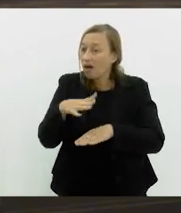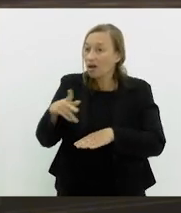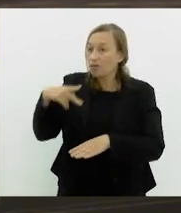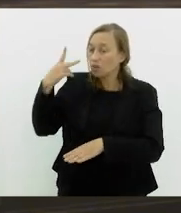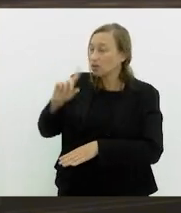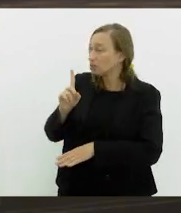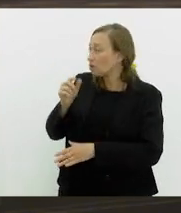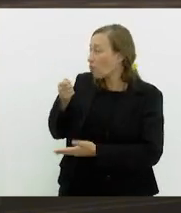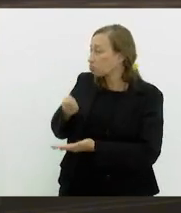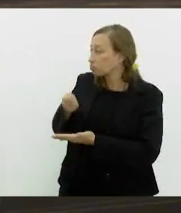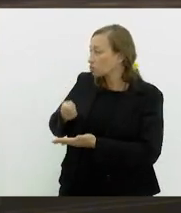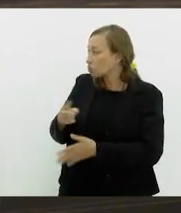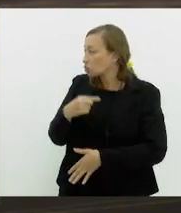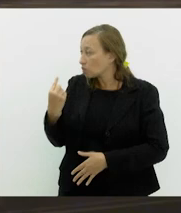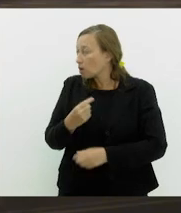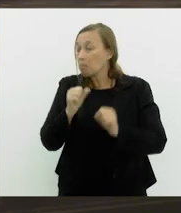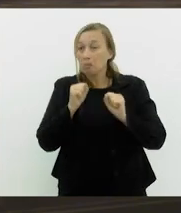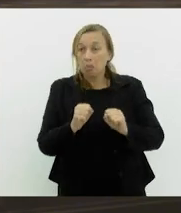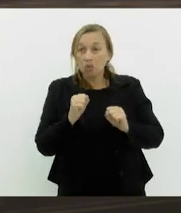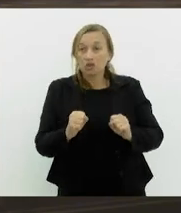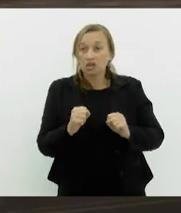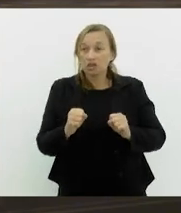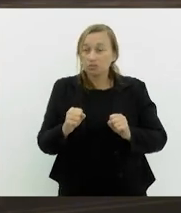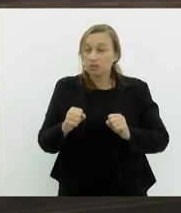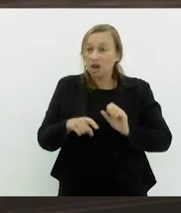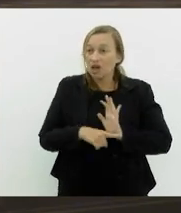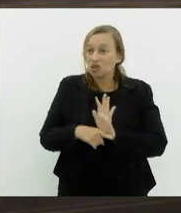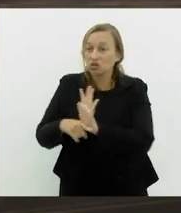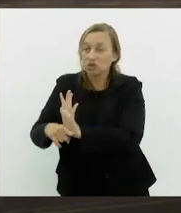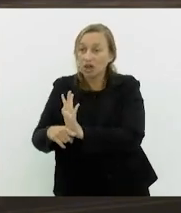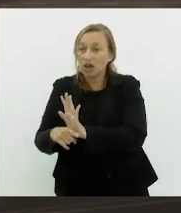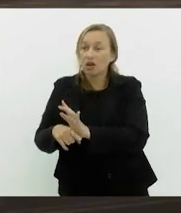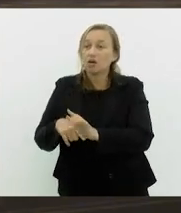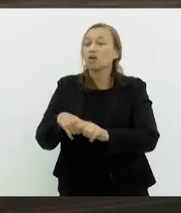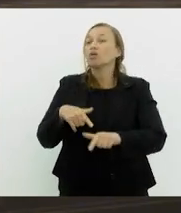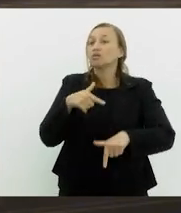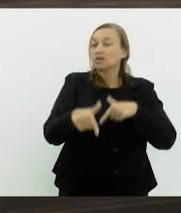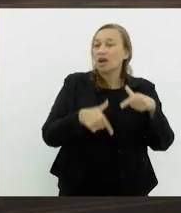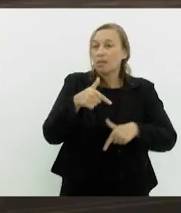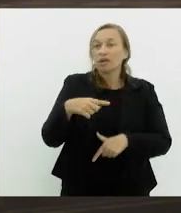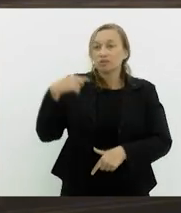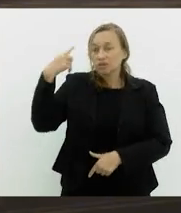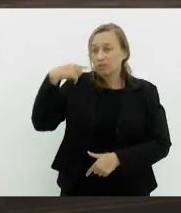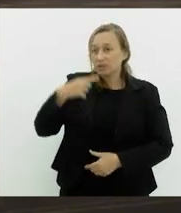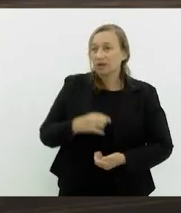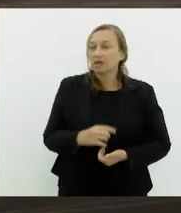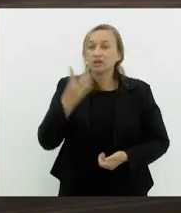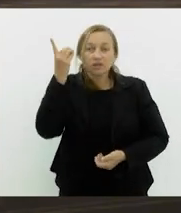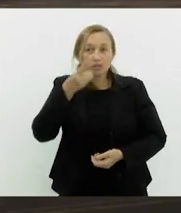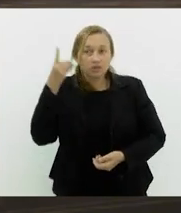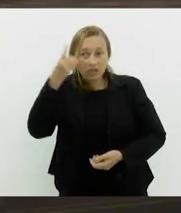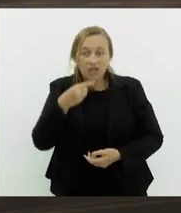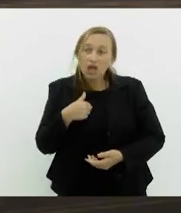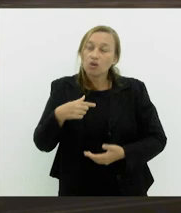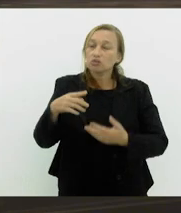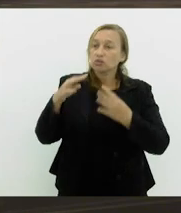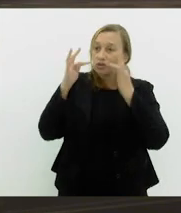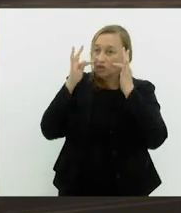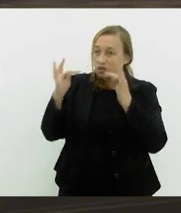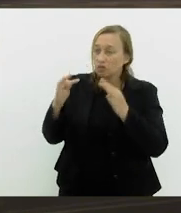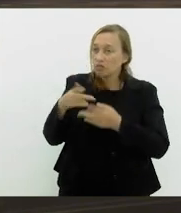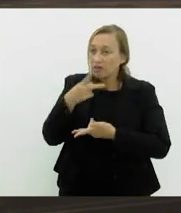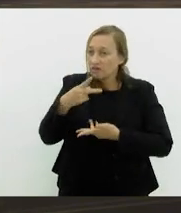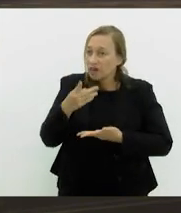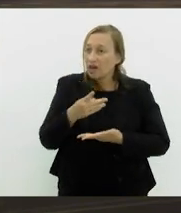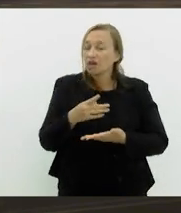obrigação nossa, nós podemos auxiliar demais o mandato parlamentar. E eu sou testemunha para dizer, diante de todos